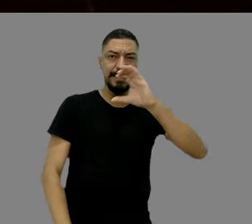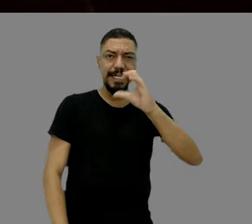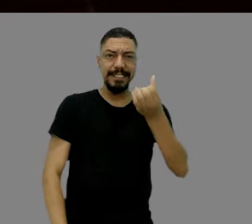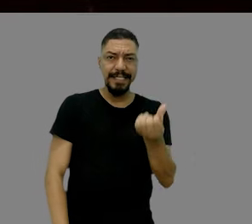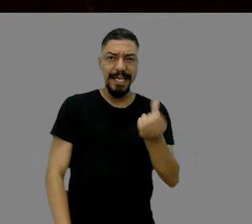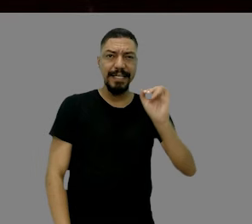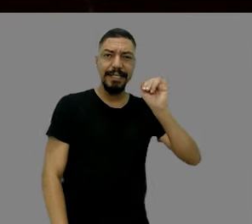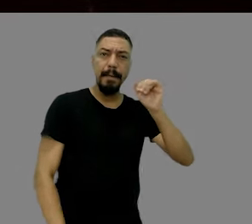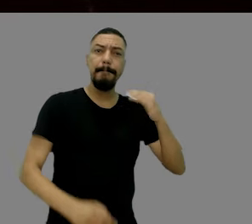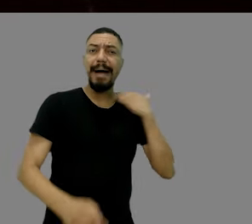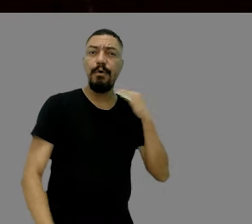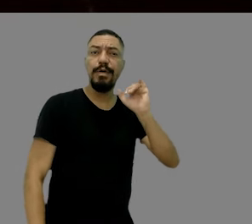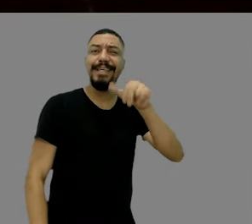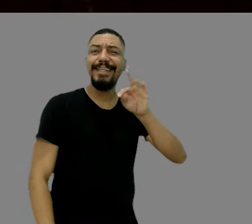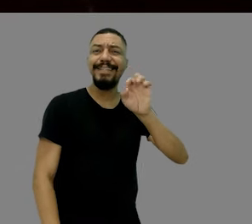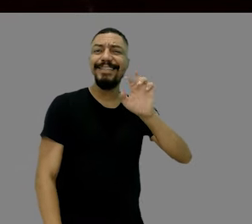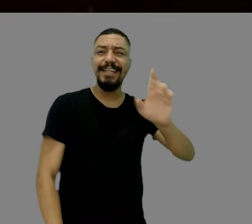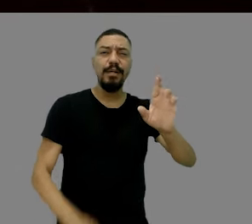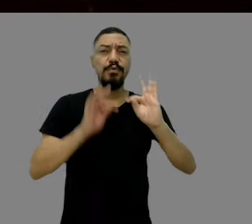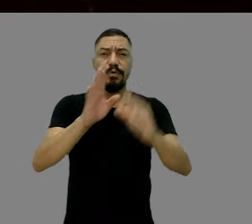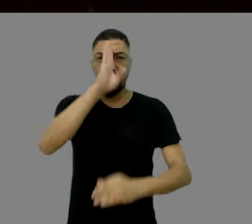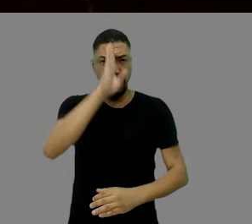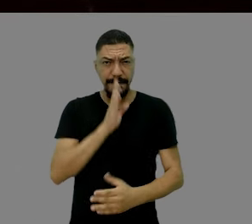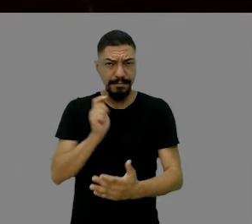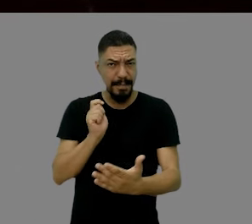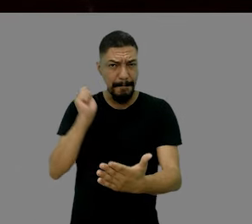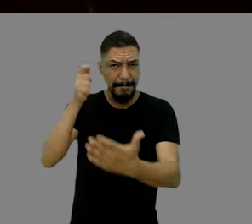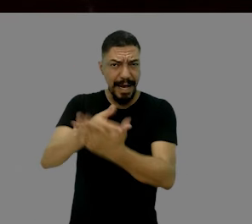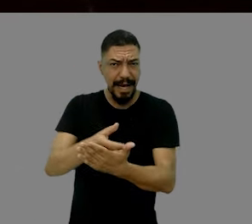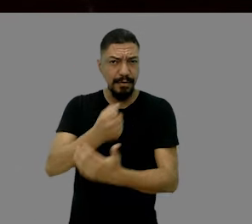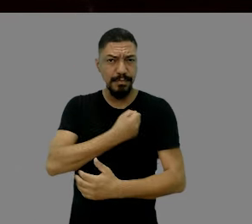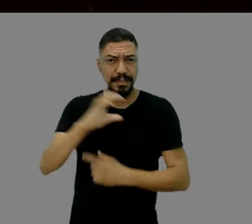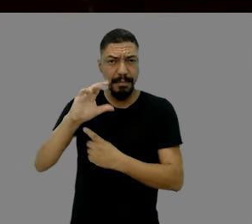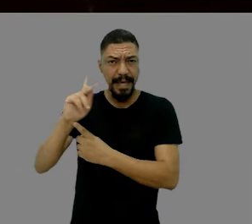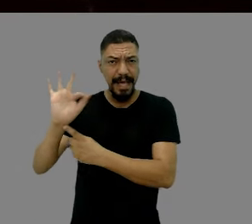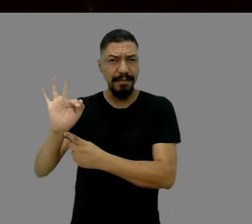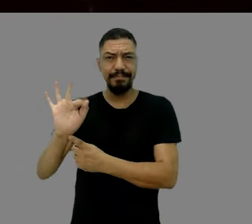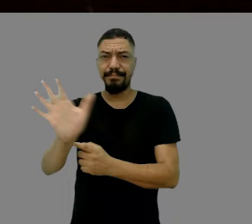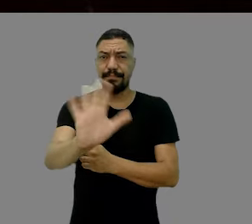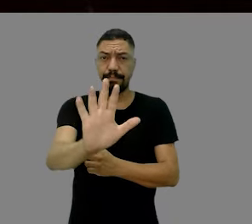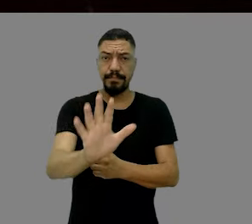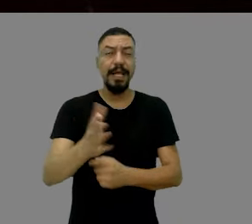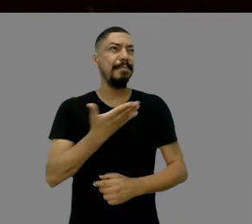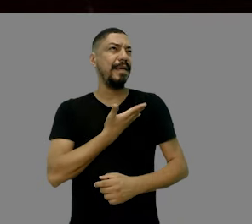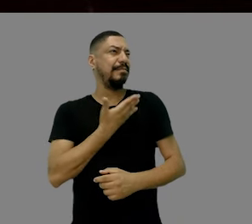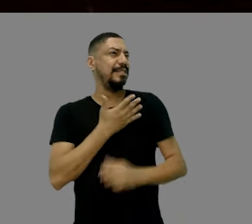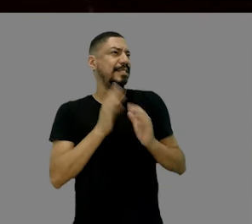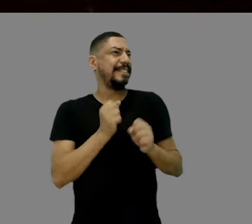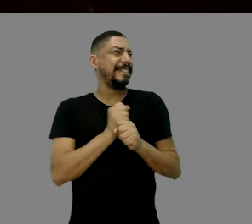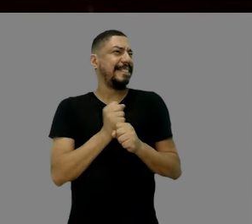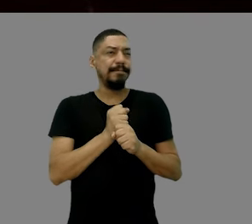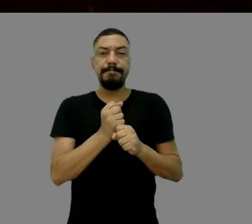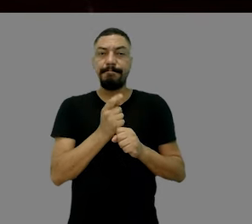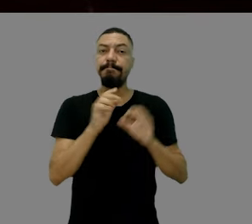graça. Não paguem para o CPF da pessoa. É minha amiga do peito, do coração, sim, mas a gente